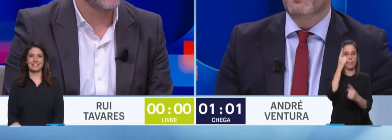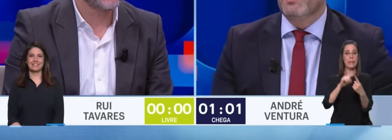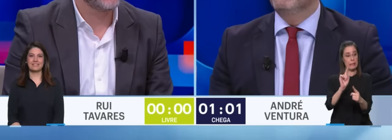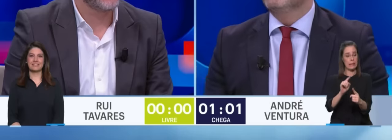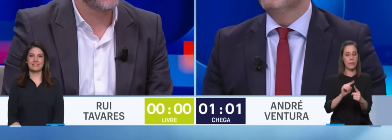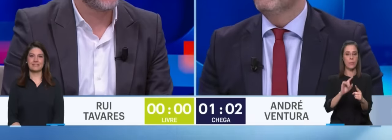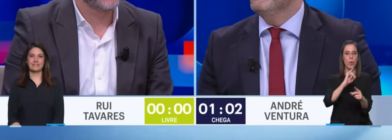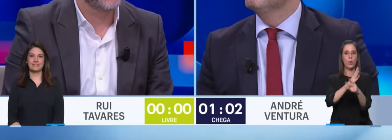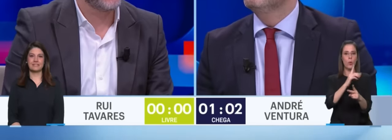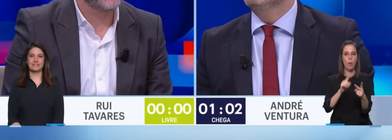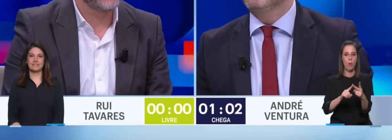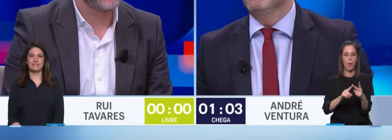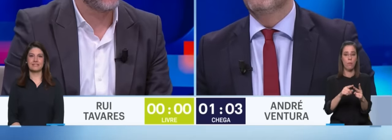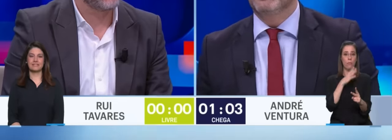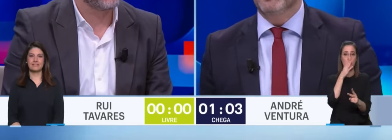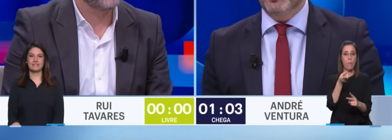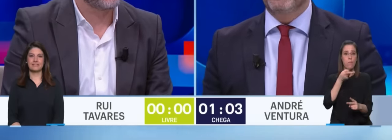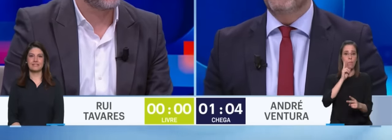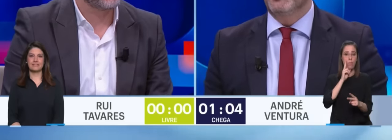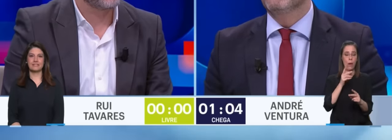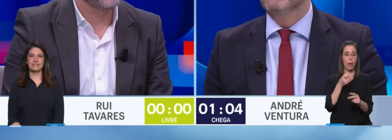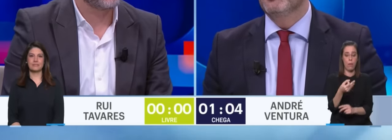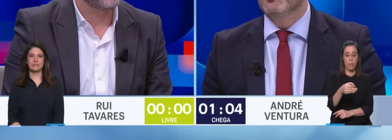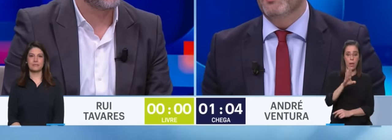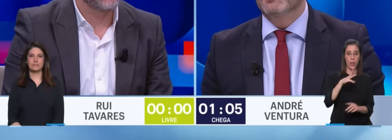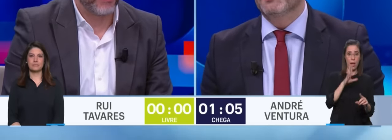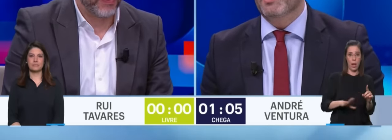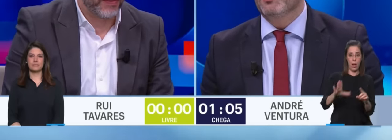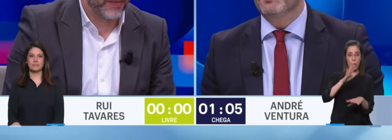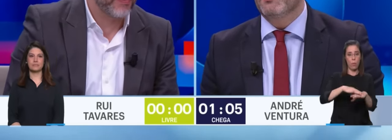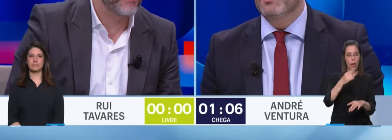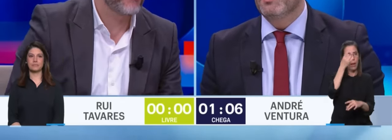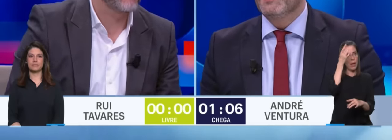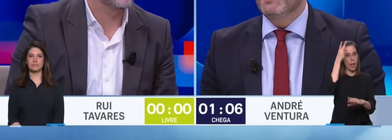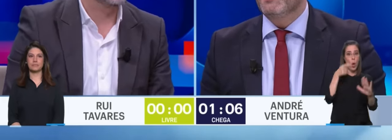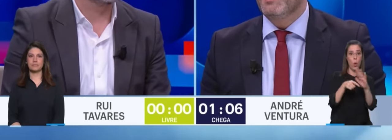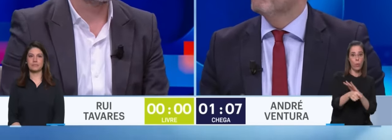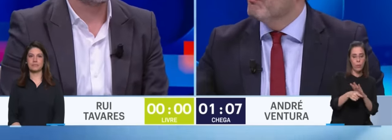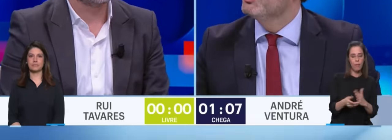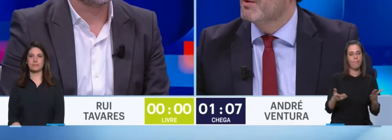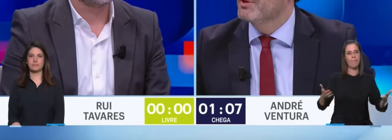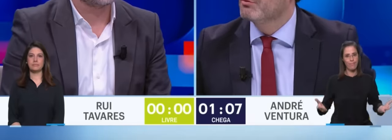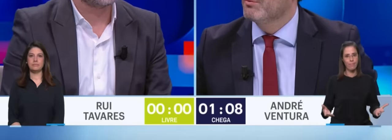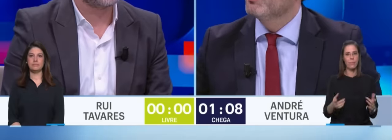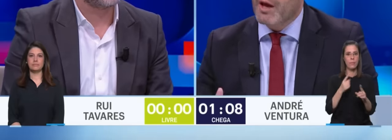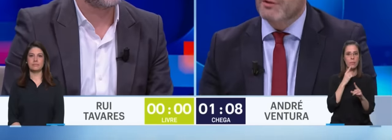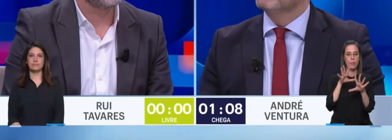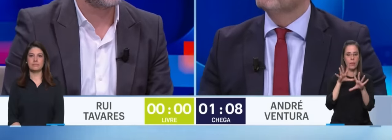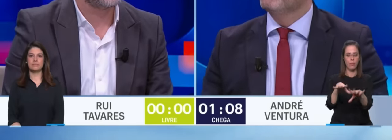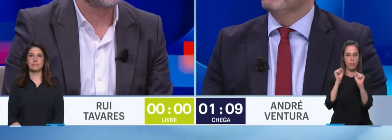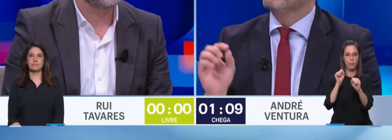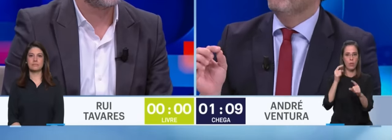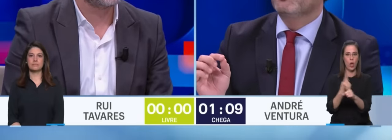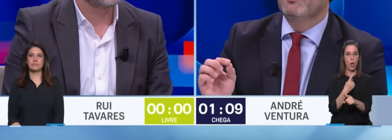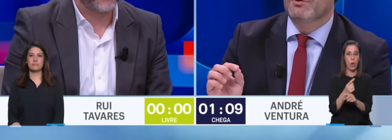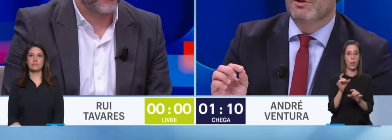essa a outra é Como disse o Senor diretor Nacional da polícia judiciária no âmbito do combate para a corrupção eh é o confis que e a apreensão de bos porque é aí que nós estamos